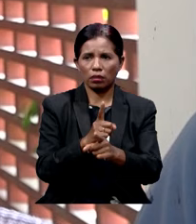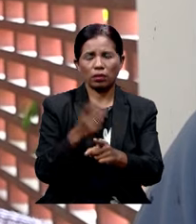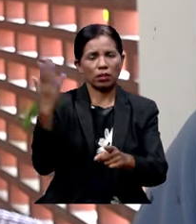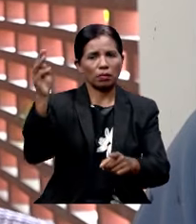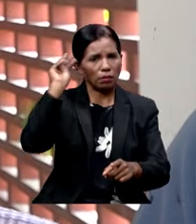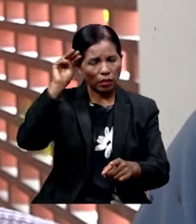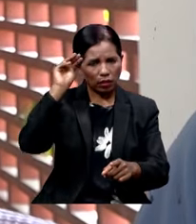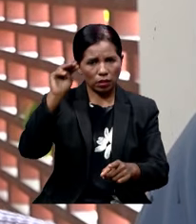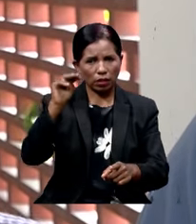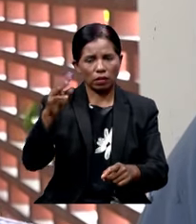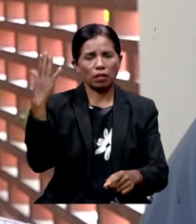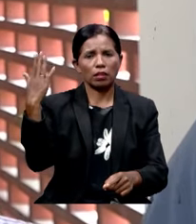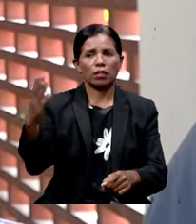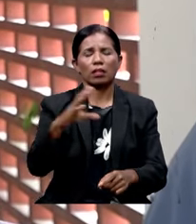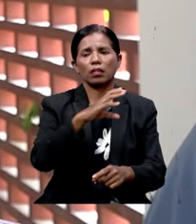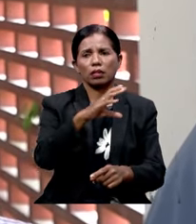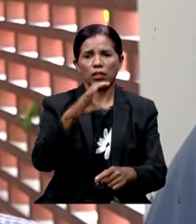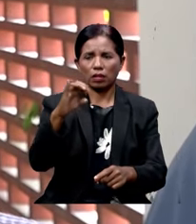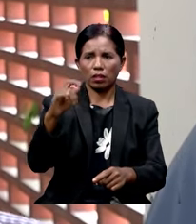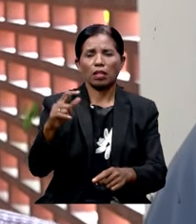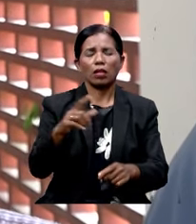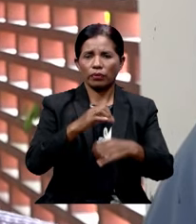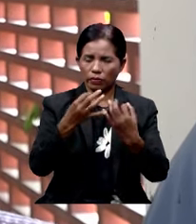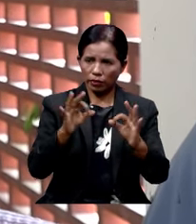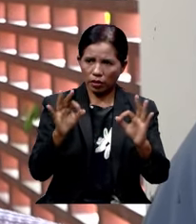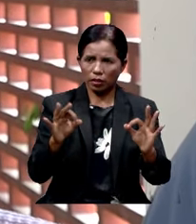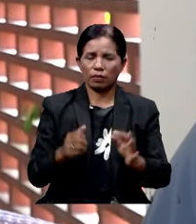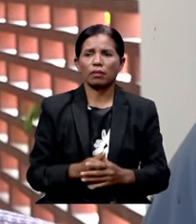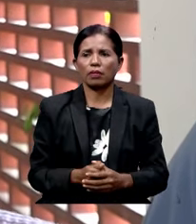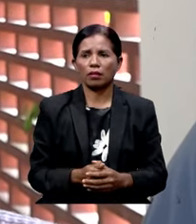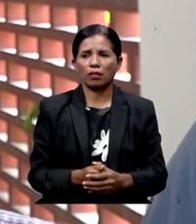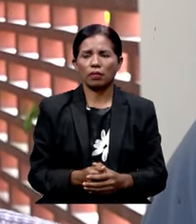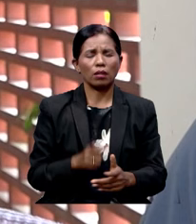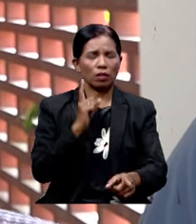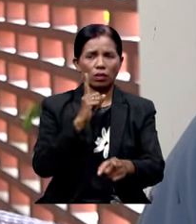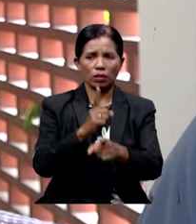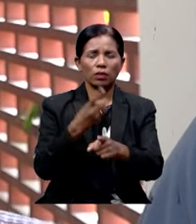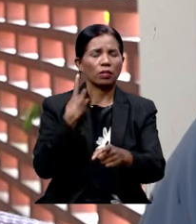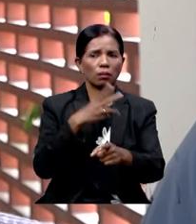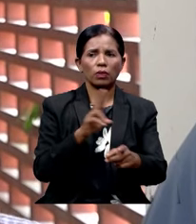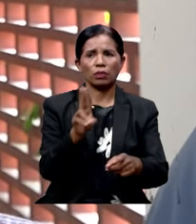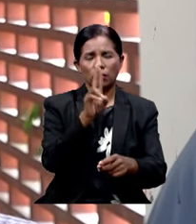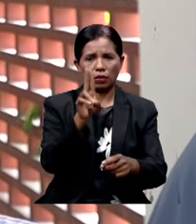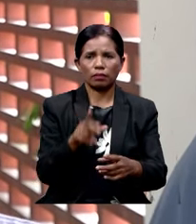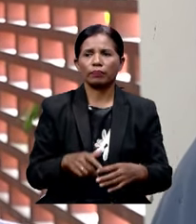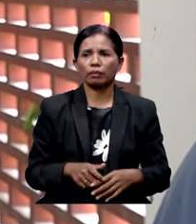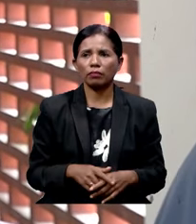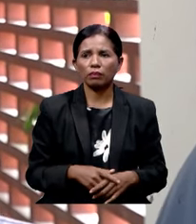ministeru ia kamar de kontas hotu se los hotan prote ejecuta.